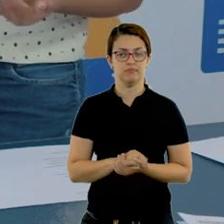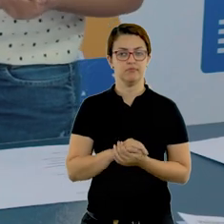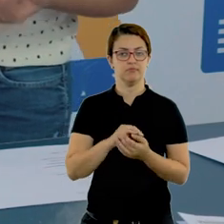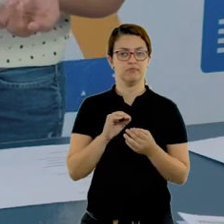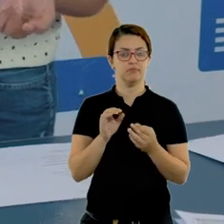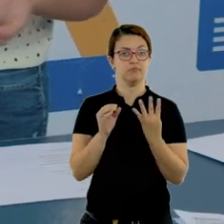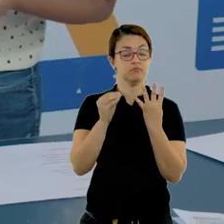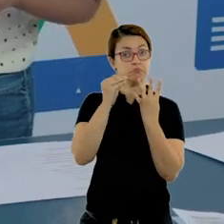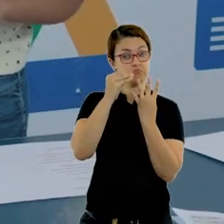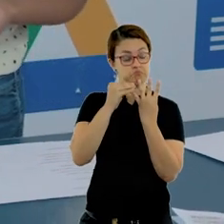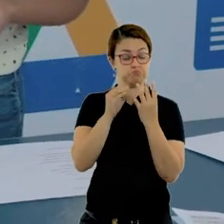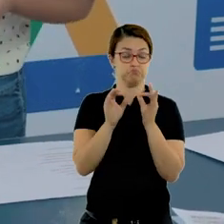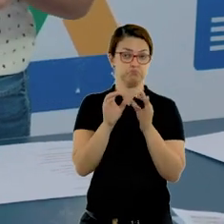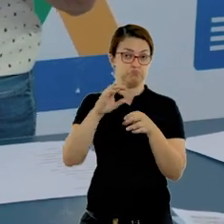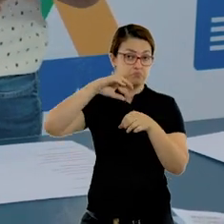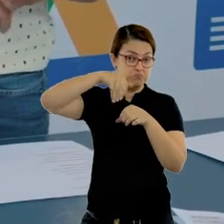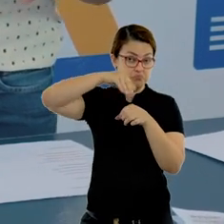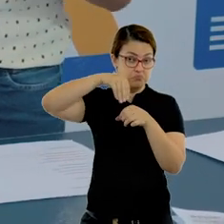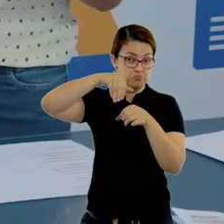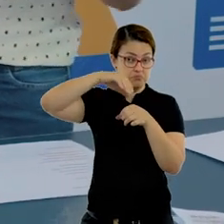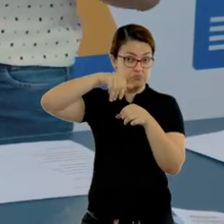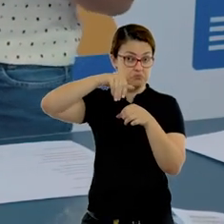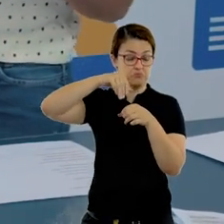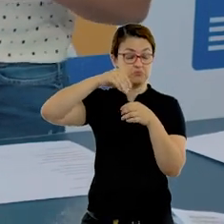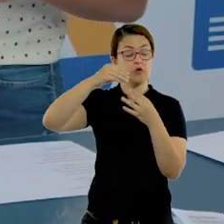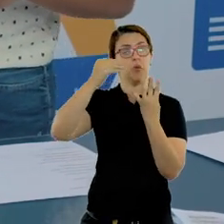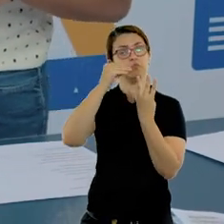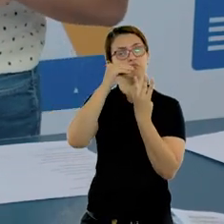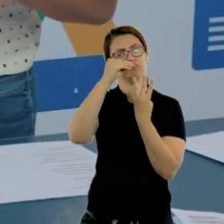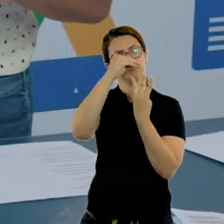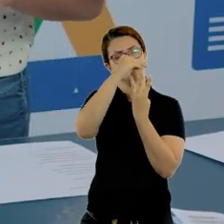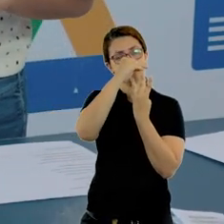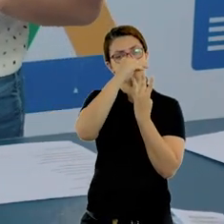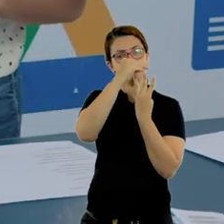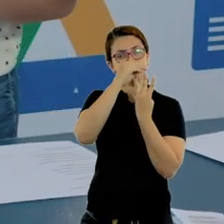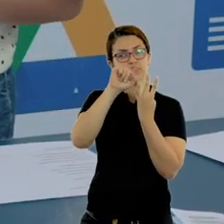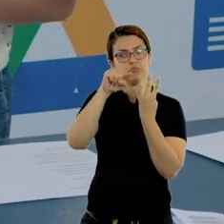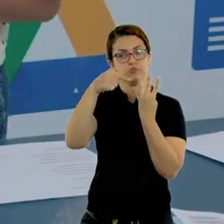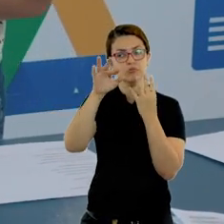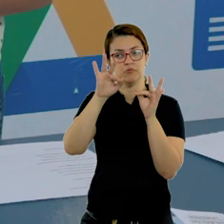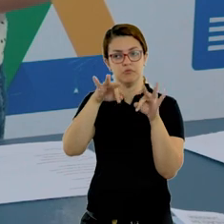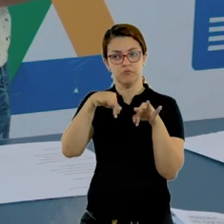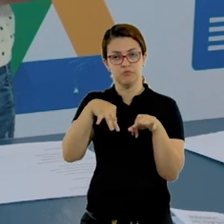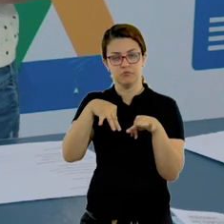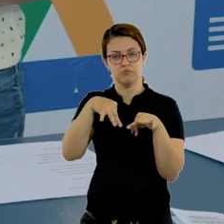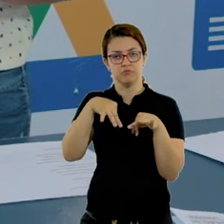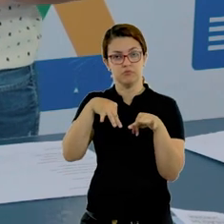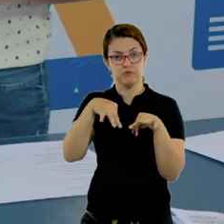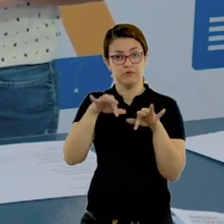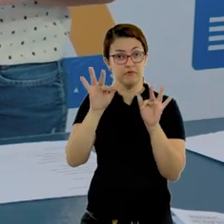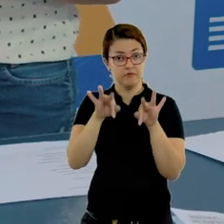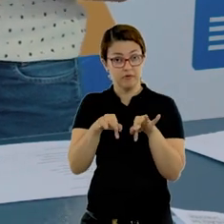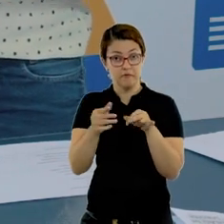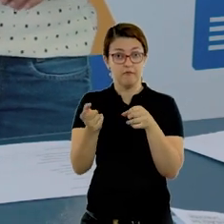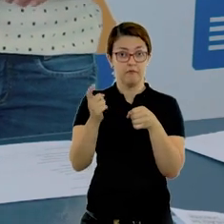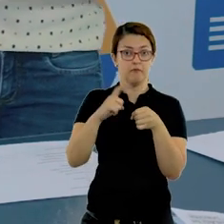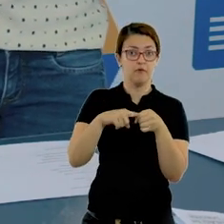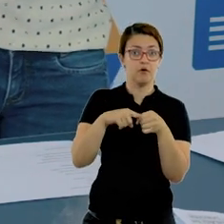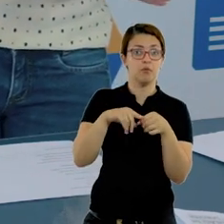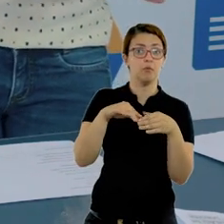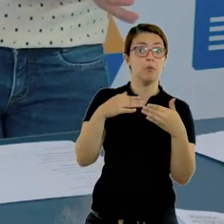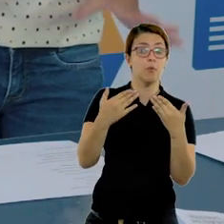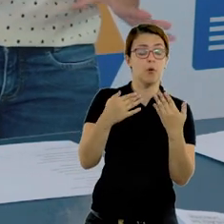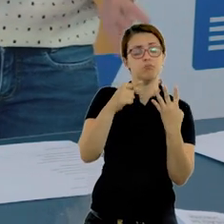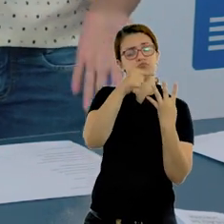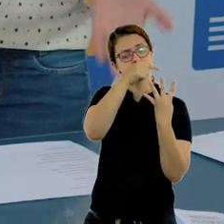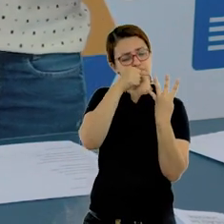por último não, né? Deve-se marcar cada posição com tampinhas, então utilizem a tampinha para marcar a posição. E ao final, os jogadores devem verificar o caminho percorrido. Então,